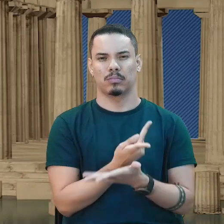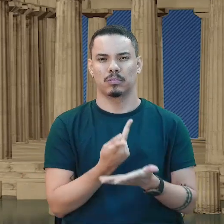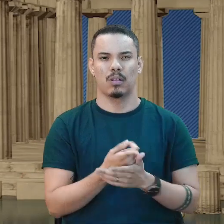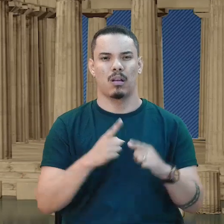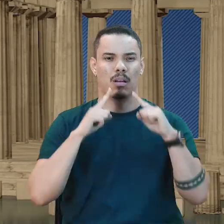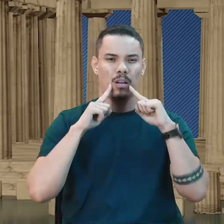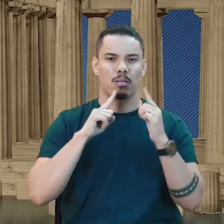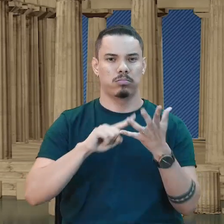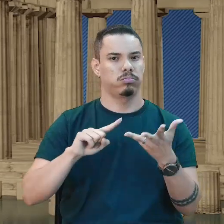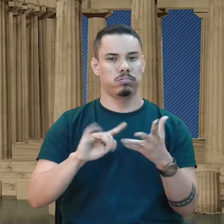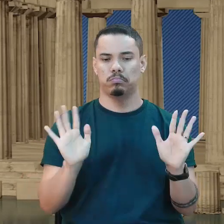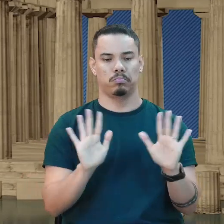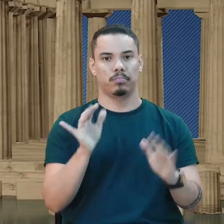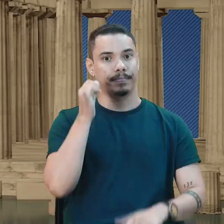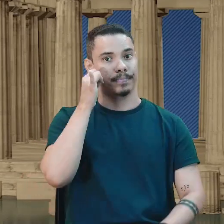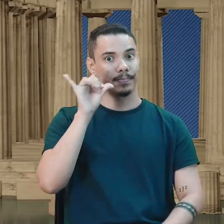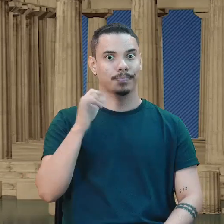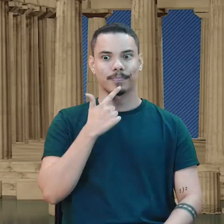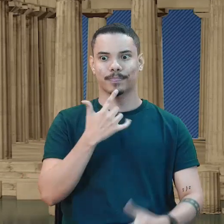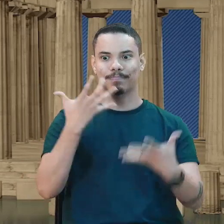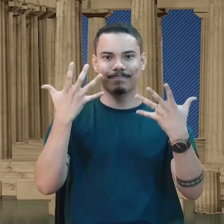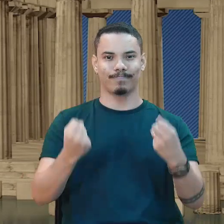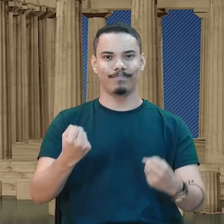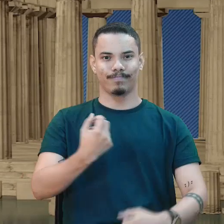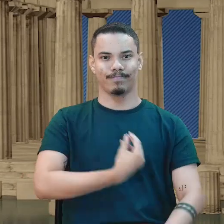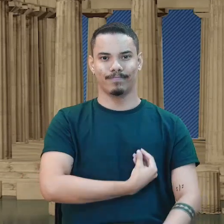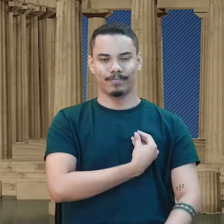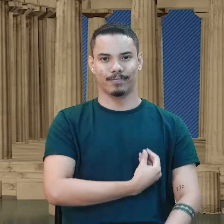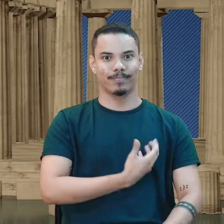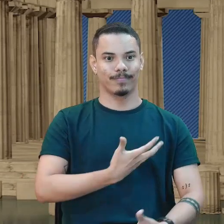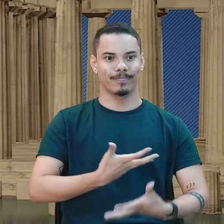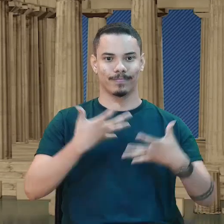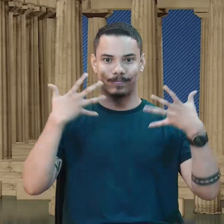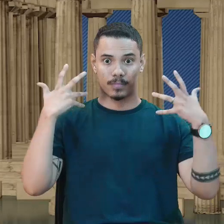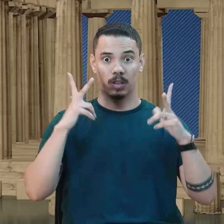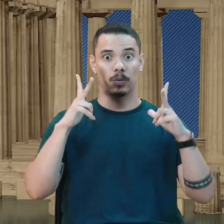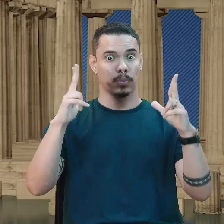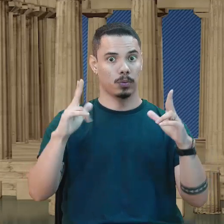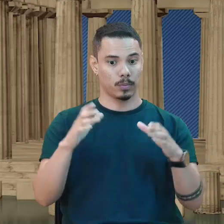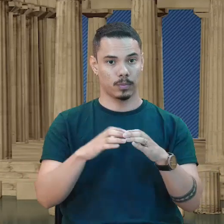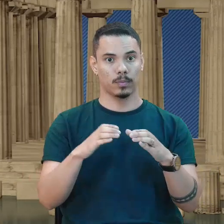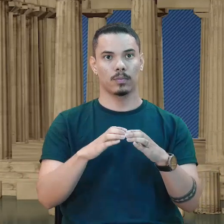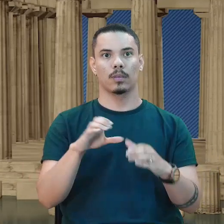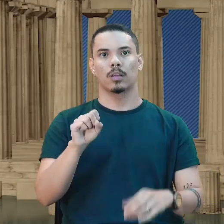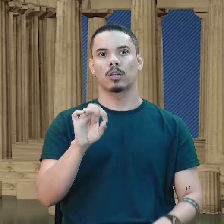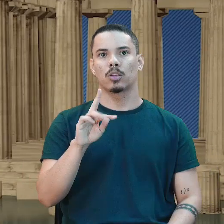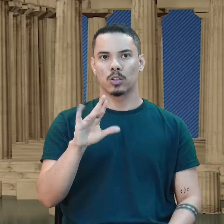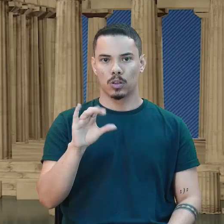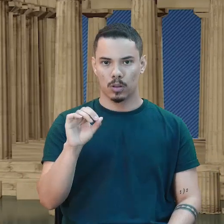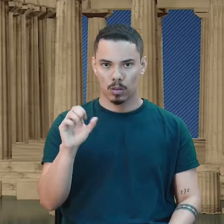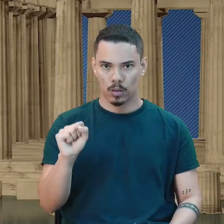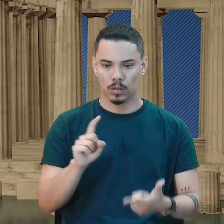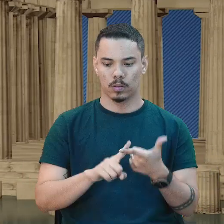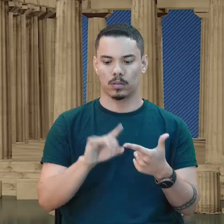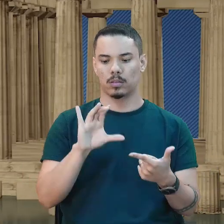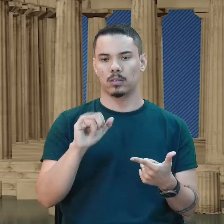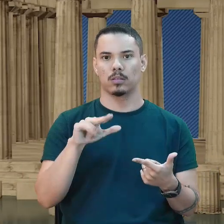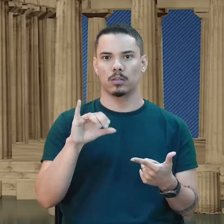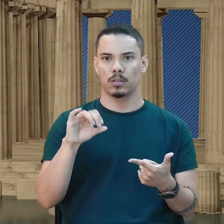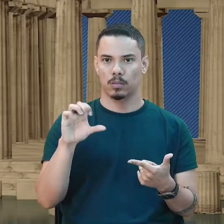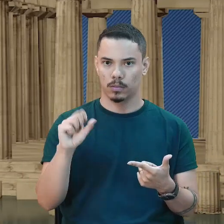É procurar aceitar a vida. Isso os estoicos faziam, os cínicos faziam. Aceitar